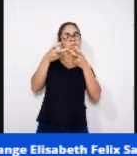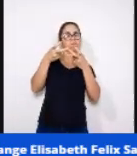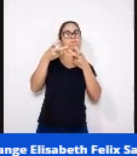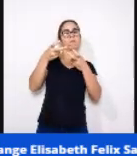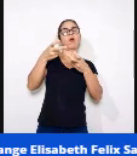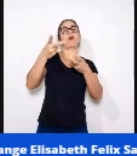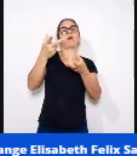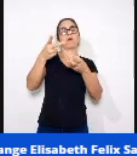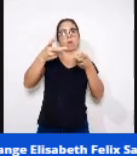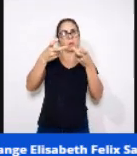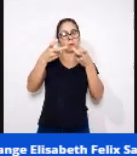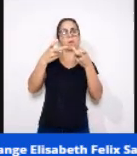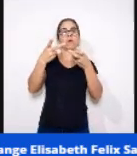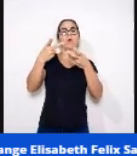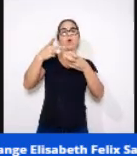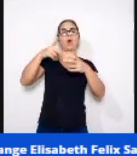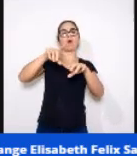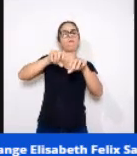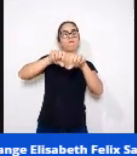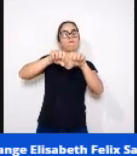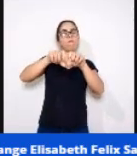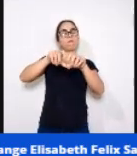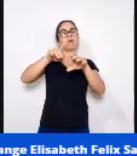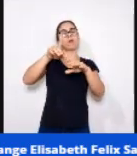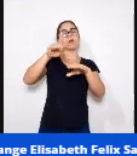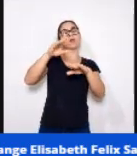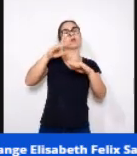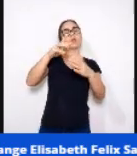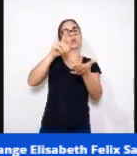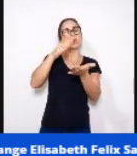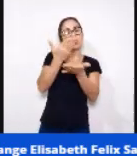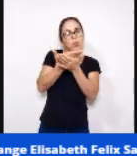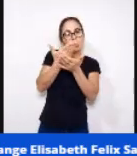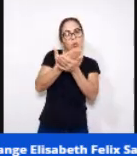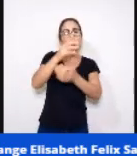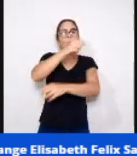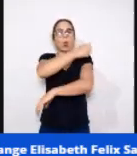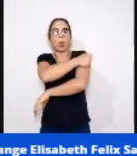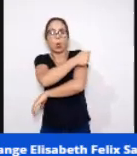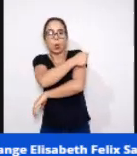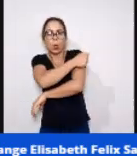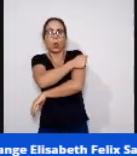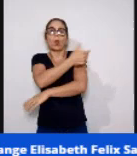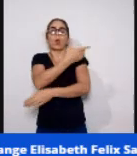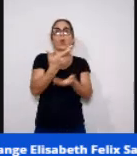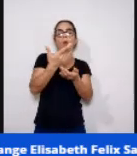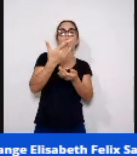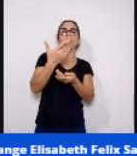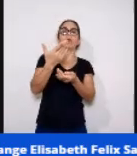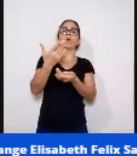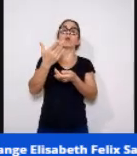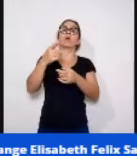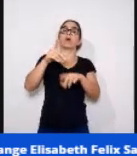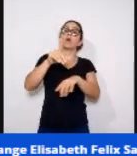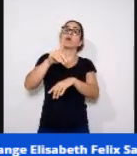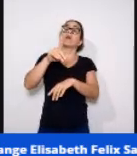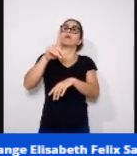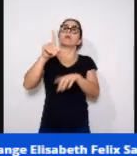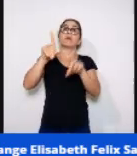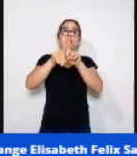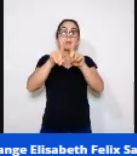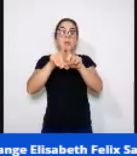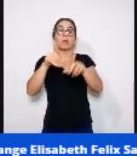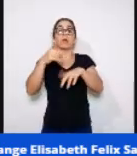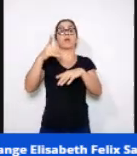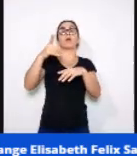período que é destinado ao planejamento. Aí nós consideramos, então, nesse momento, as hipóteses levantadas, os